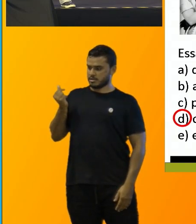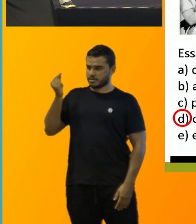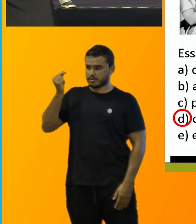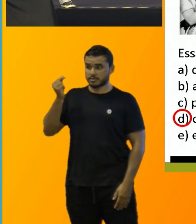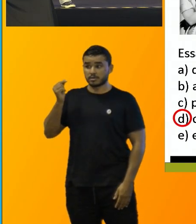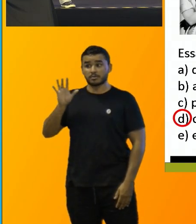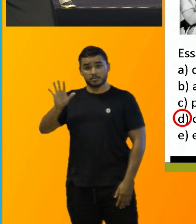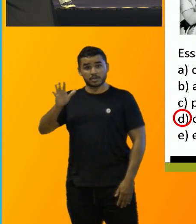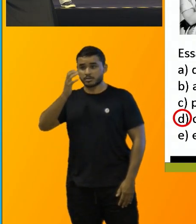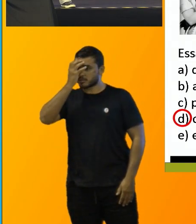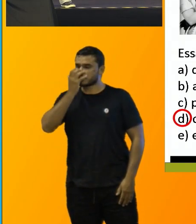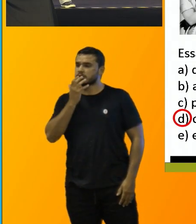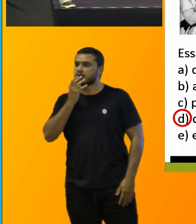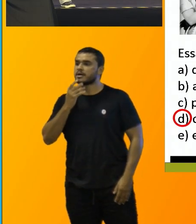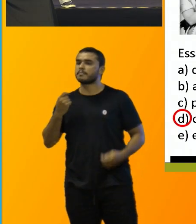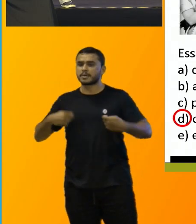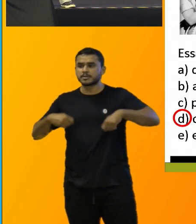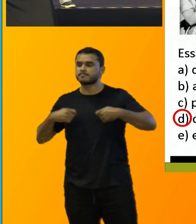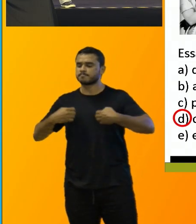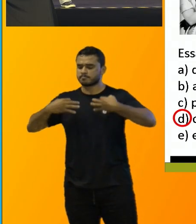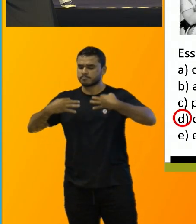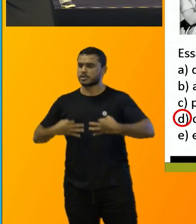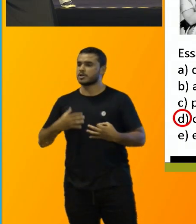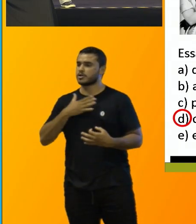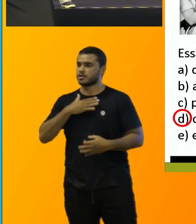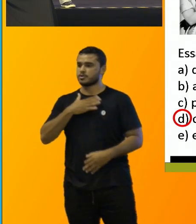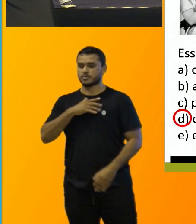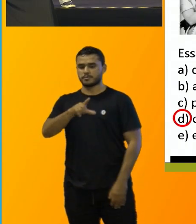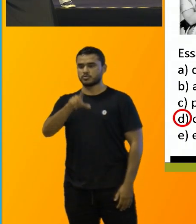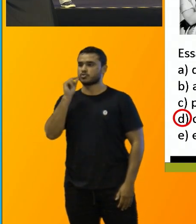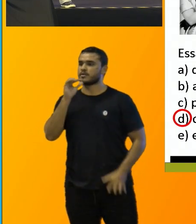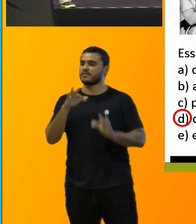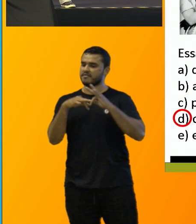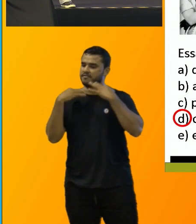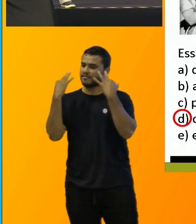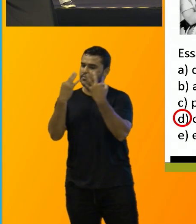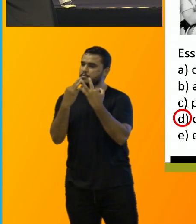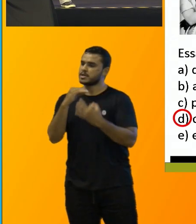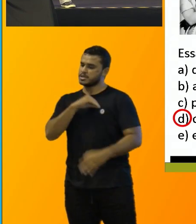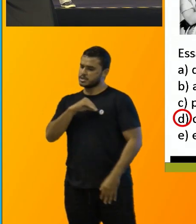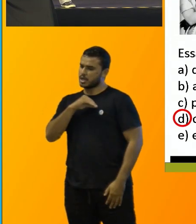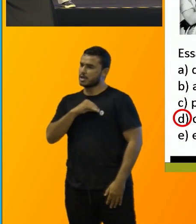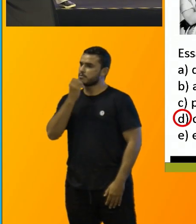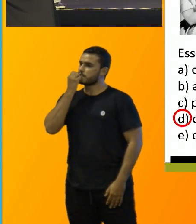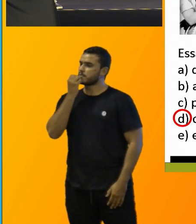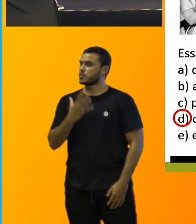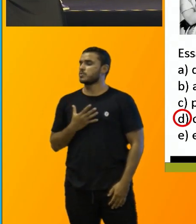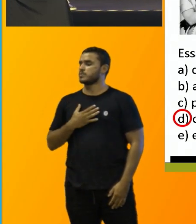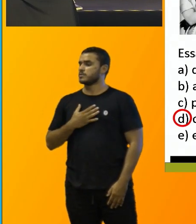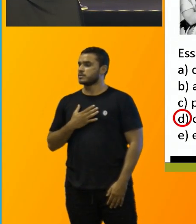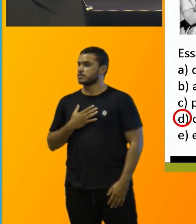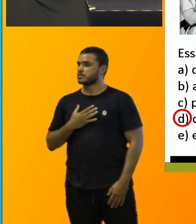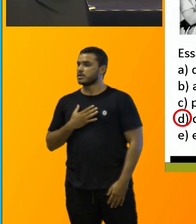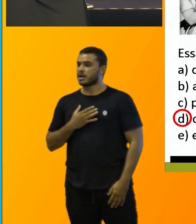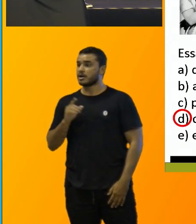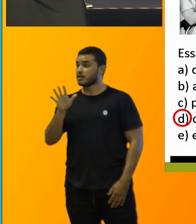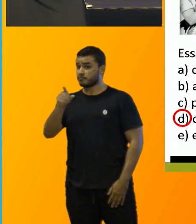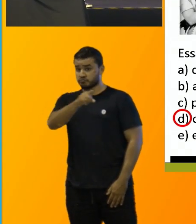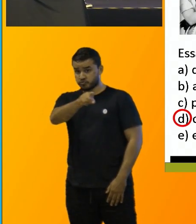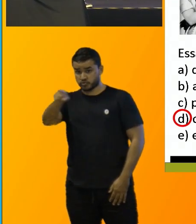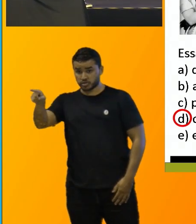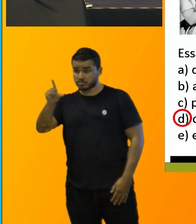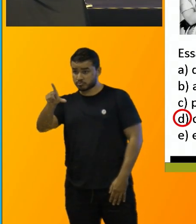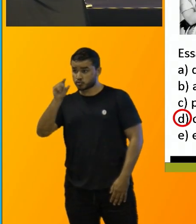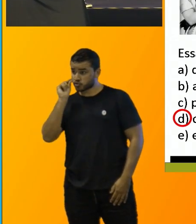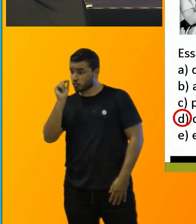muito longe de eu nunca ter tido a dignidade de poder sustentar minha família. Eu não sei qual foi a profissão que você escolheu,